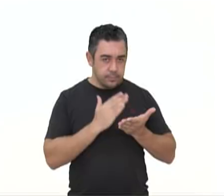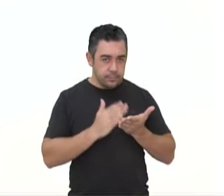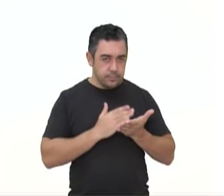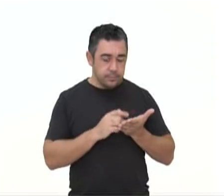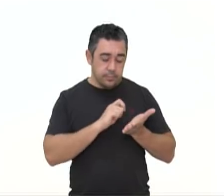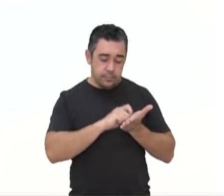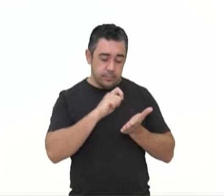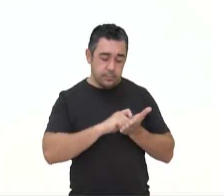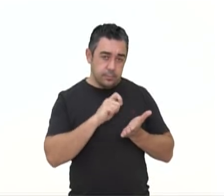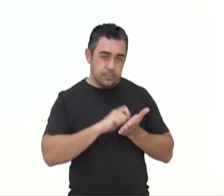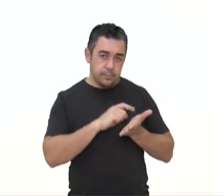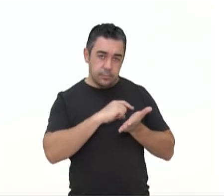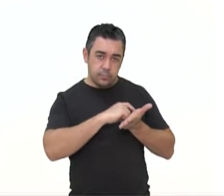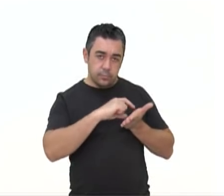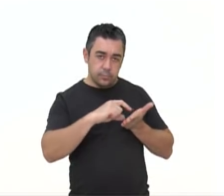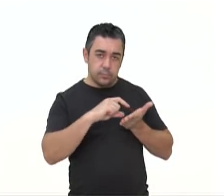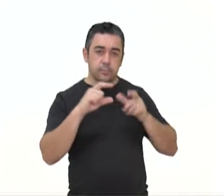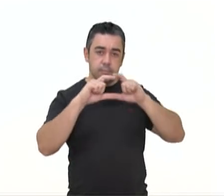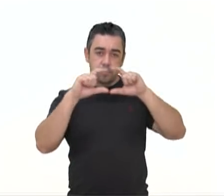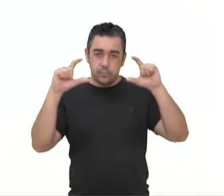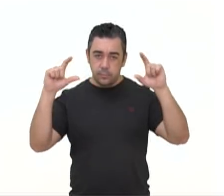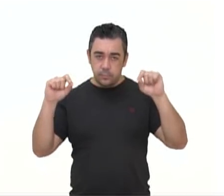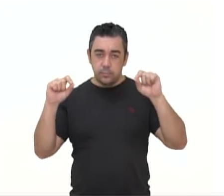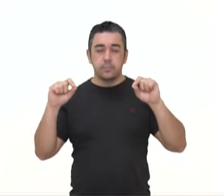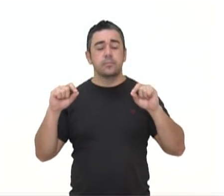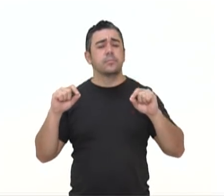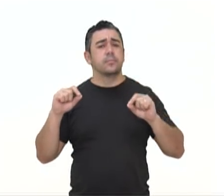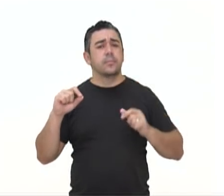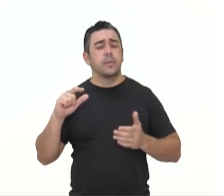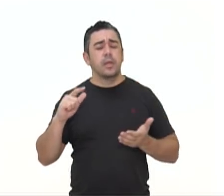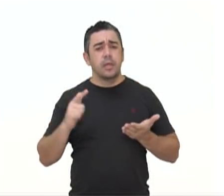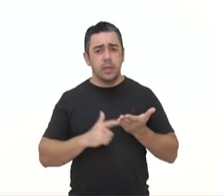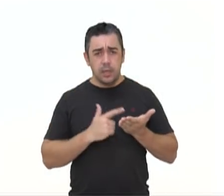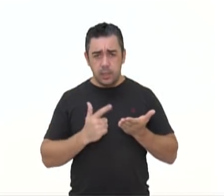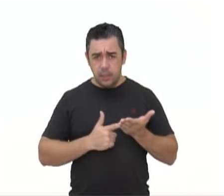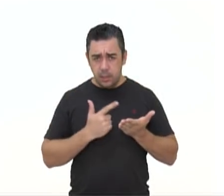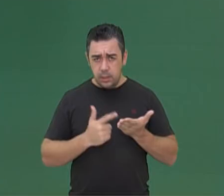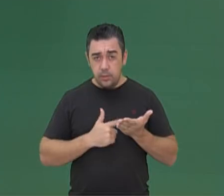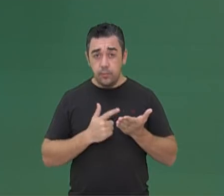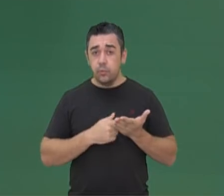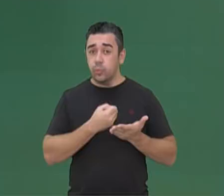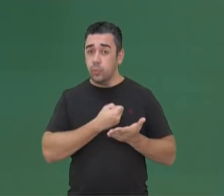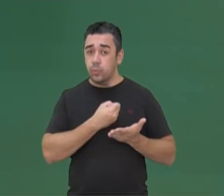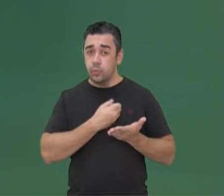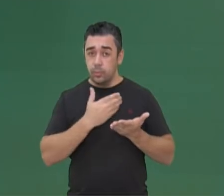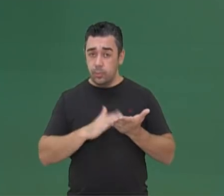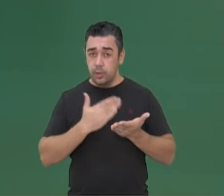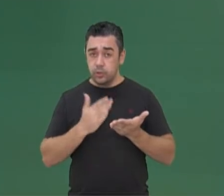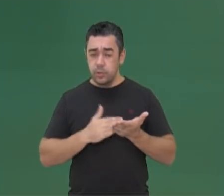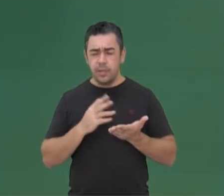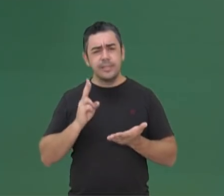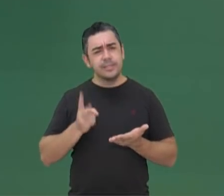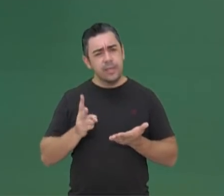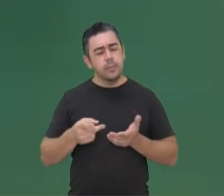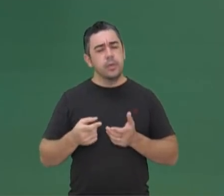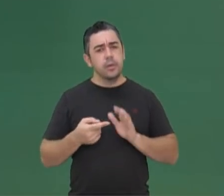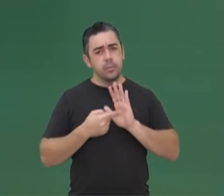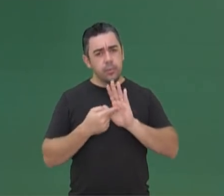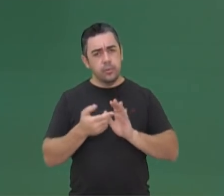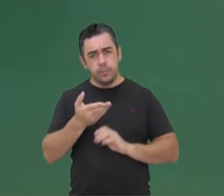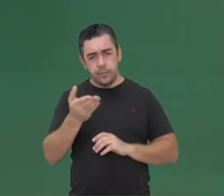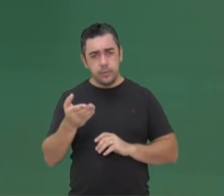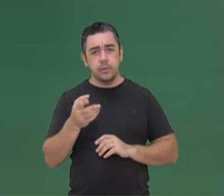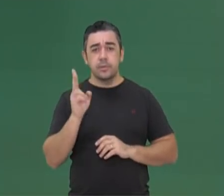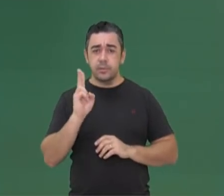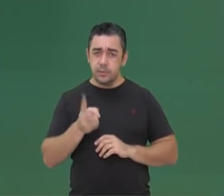vai anotar o enunciado, a página do livro, mas não precisa se preocupar com o livro. Lembra? Toda vez o Fabiano fala,